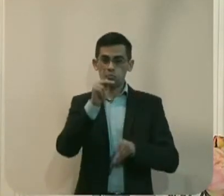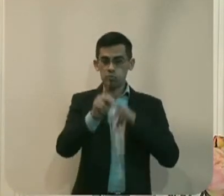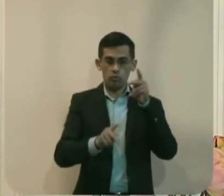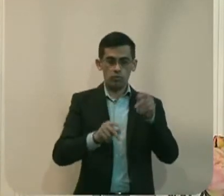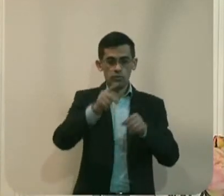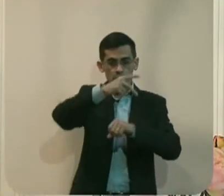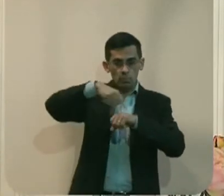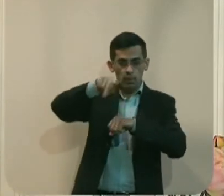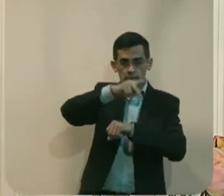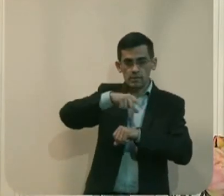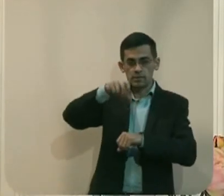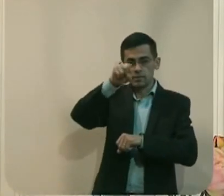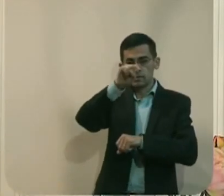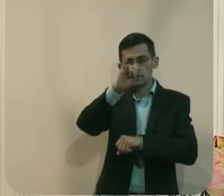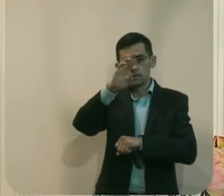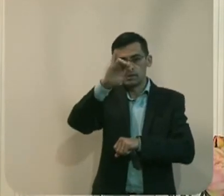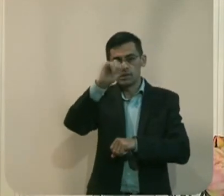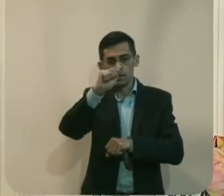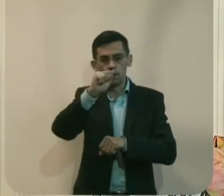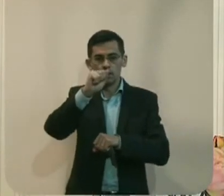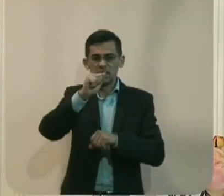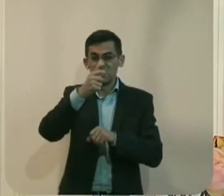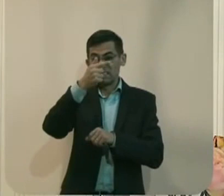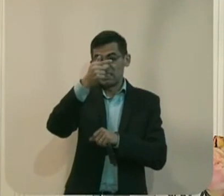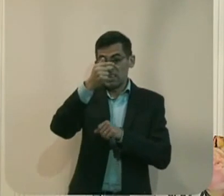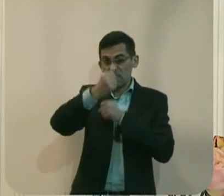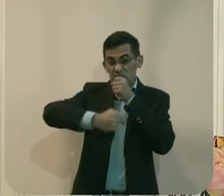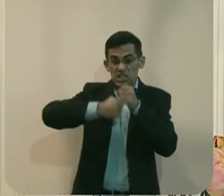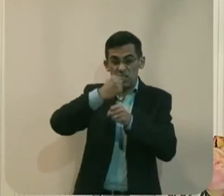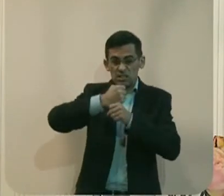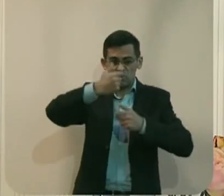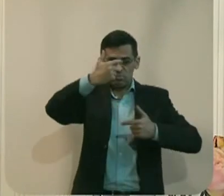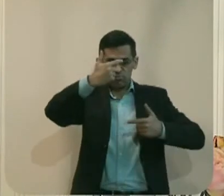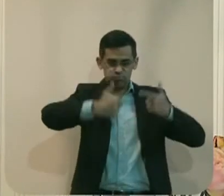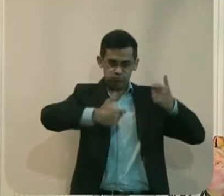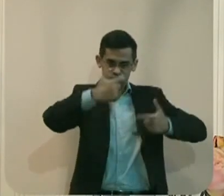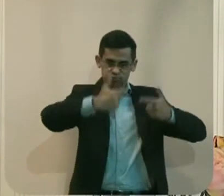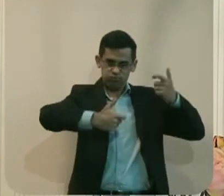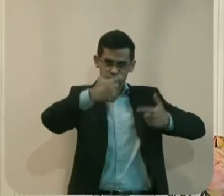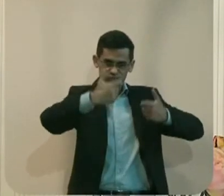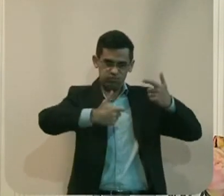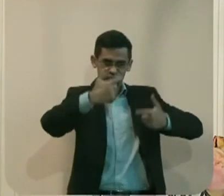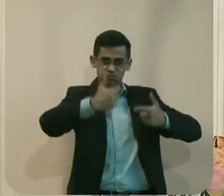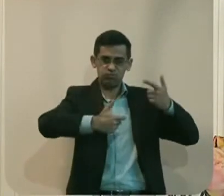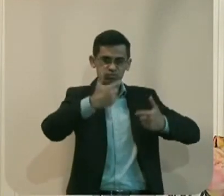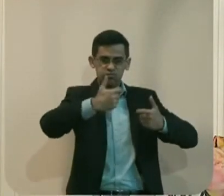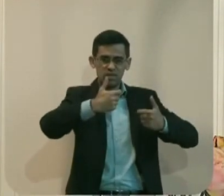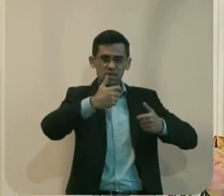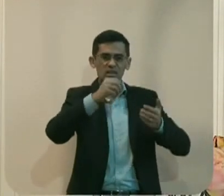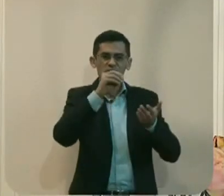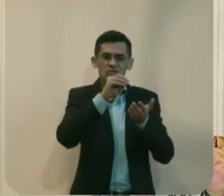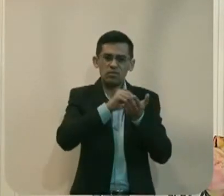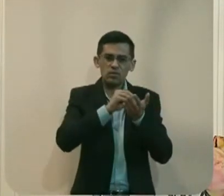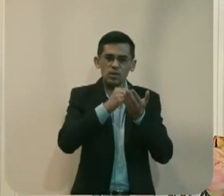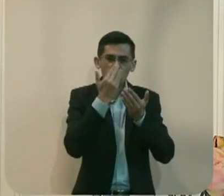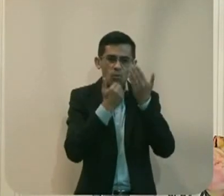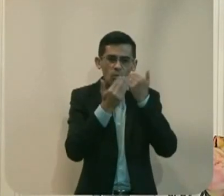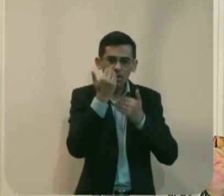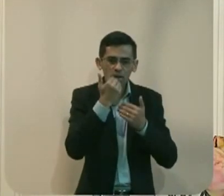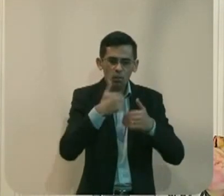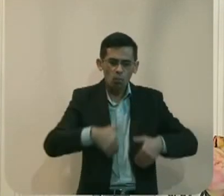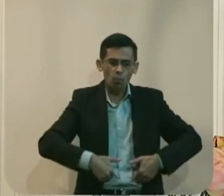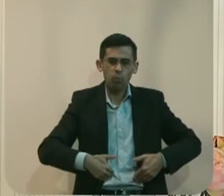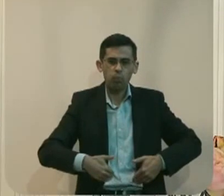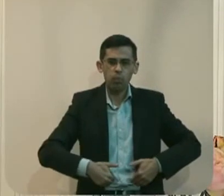Síria, não é? Eles passaram por 7 anos de guerra, 7 anos de fome,